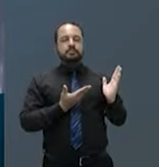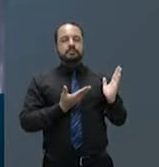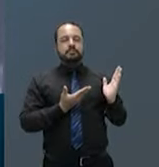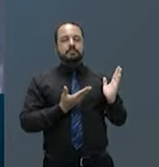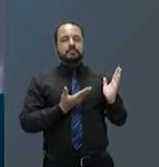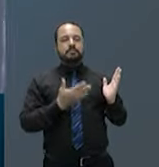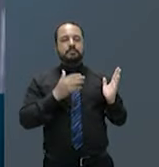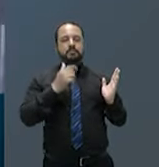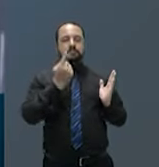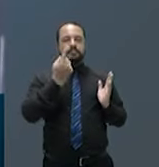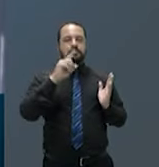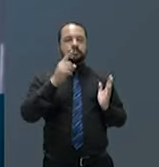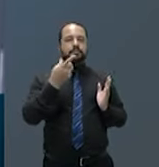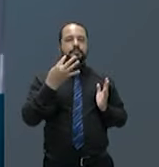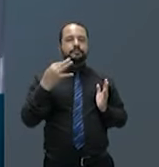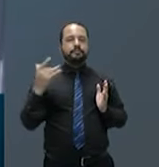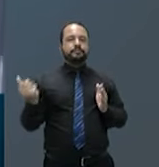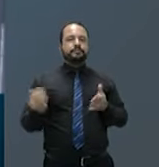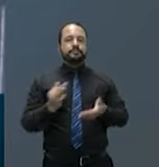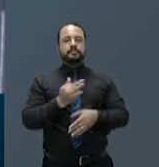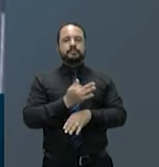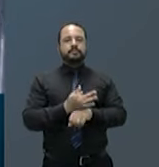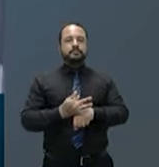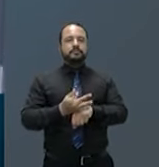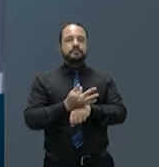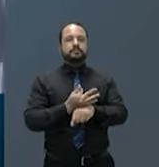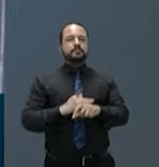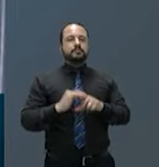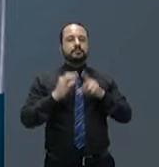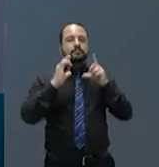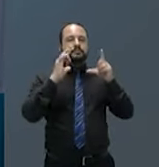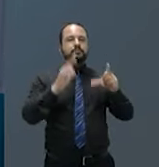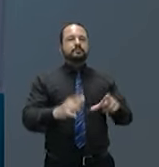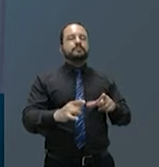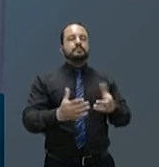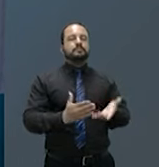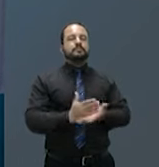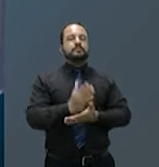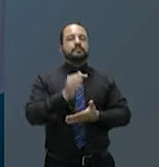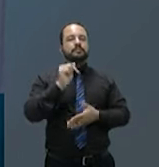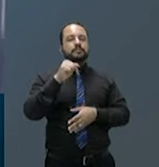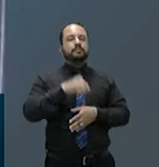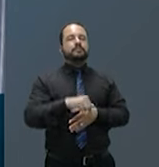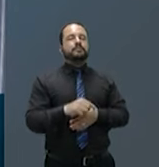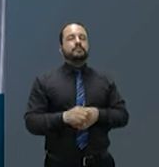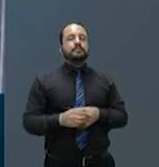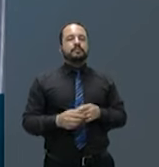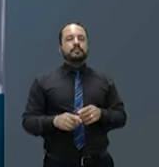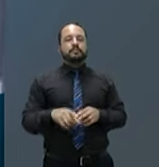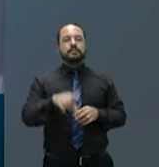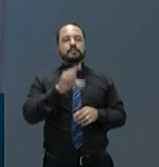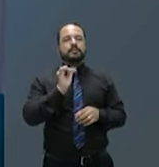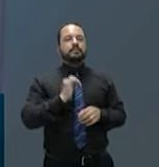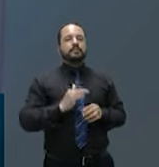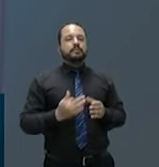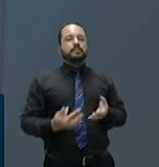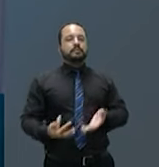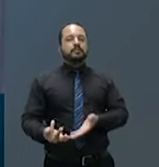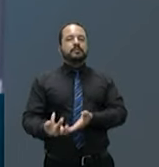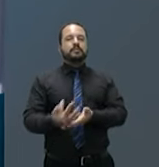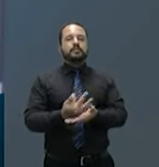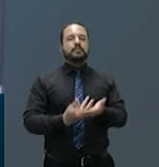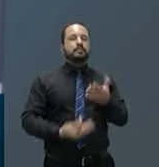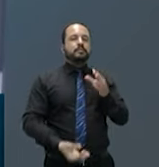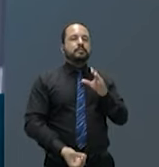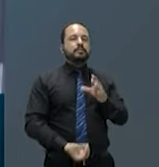1.813.684 aos demais feriados locais, ou, especificamente, ao feriado do dia da fundação da cidade